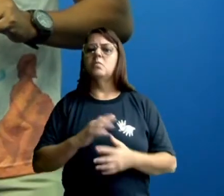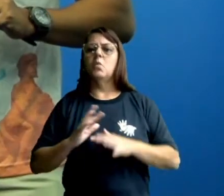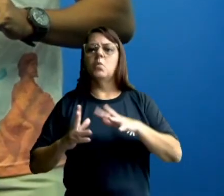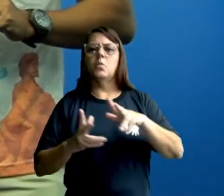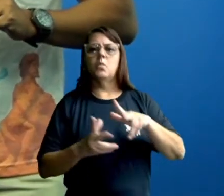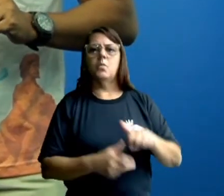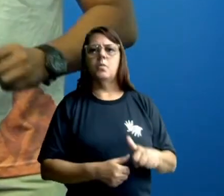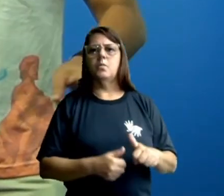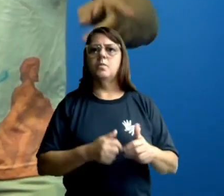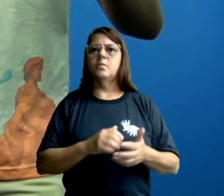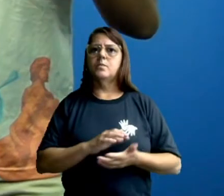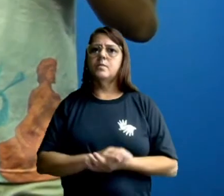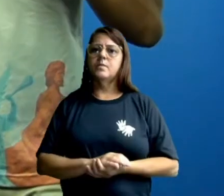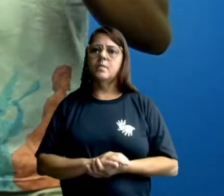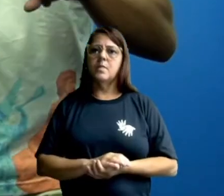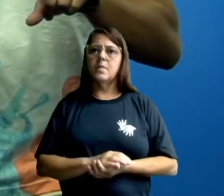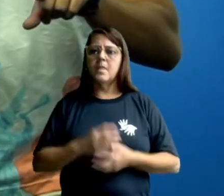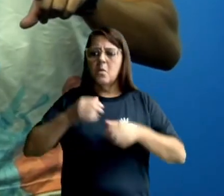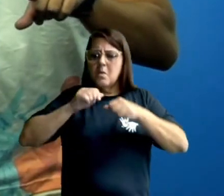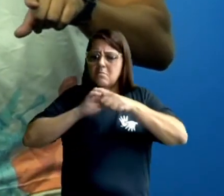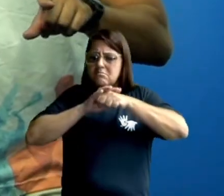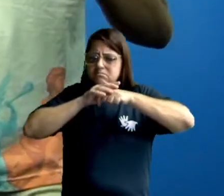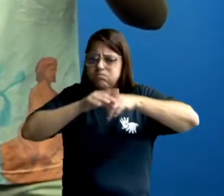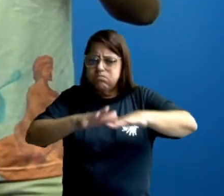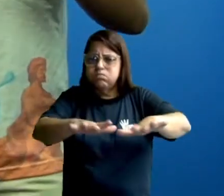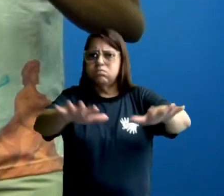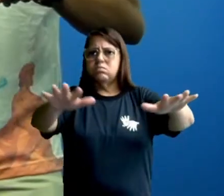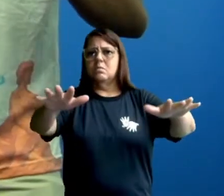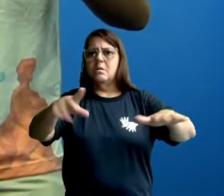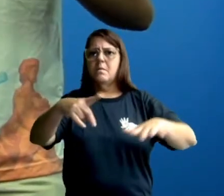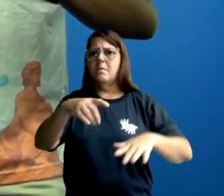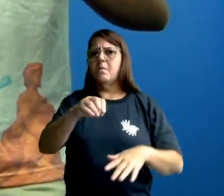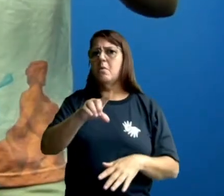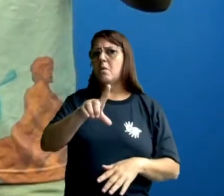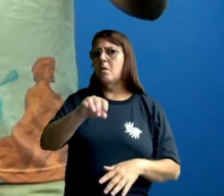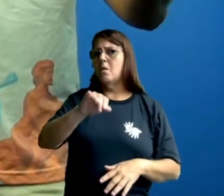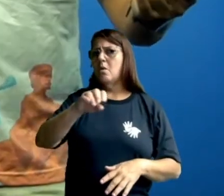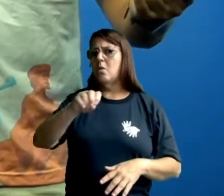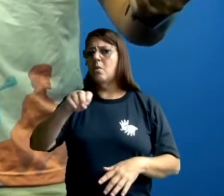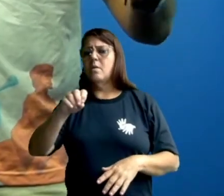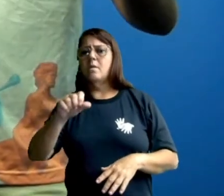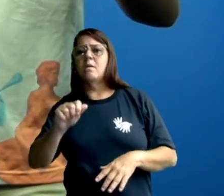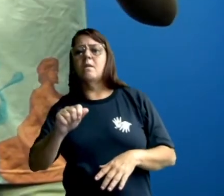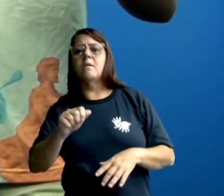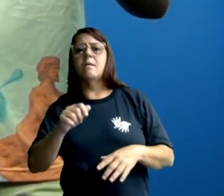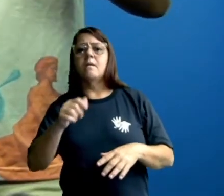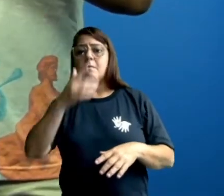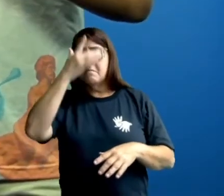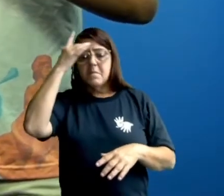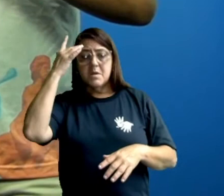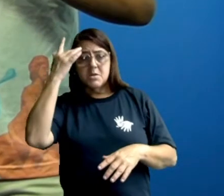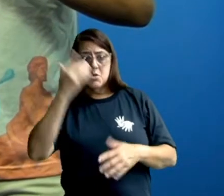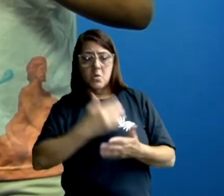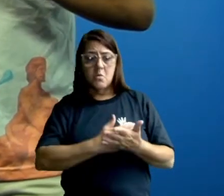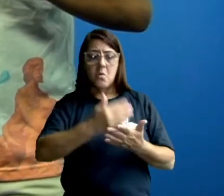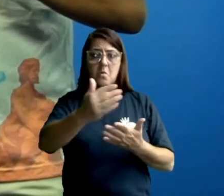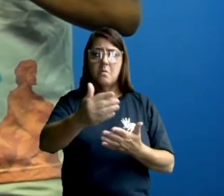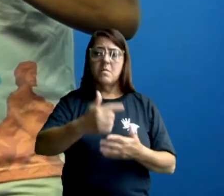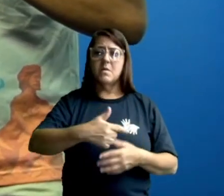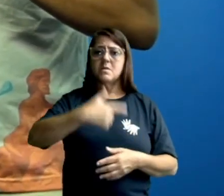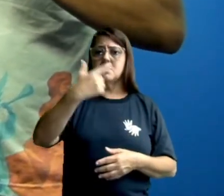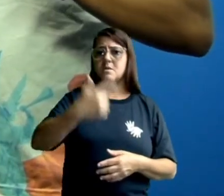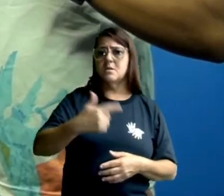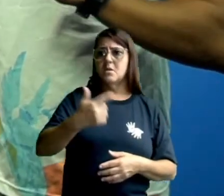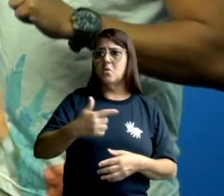Guerra Mundial. Então, com a invasão da Polônia, que é o marco que inicia a Segunda Grande Guerra Mundial,